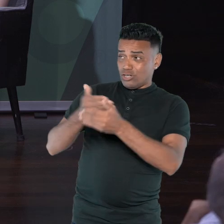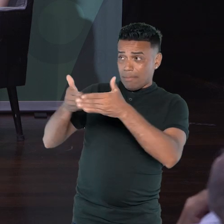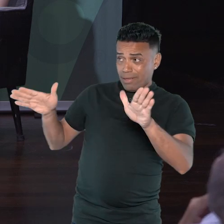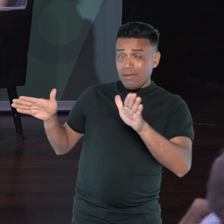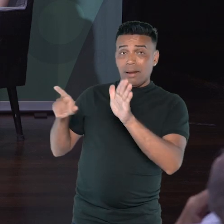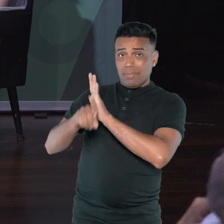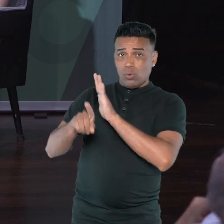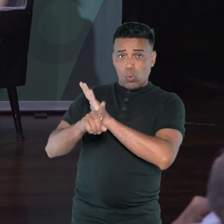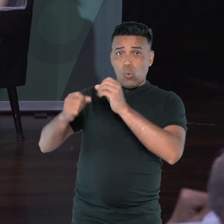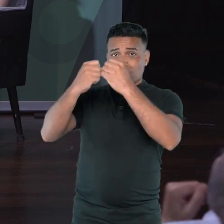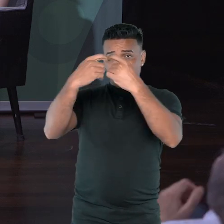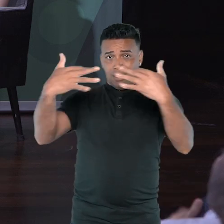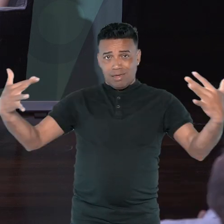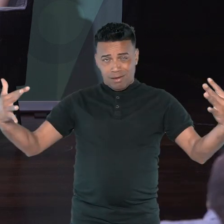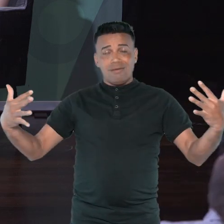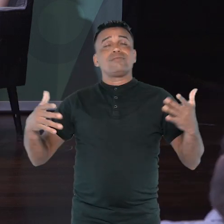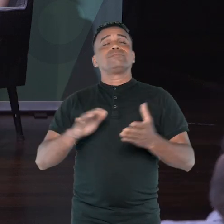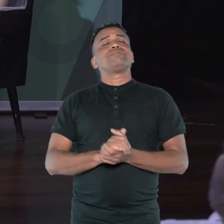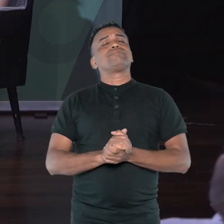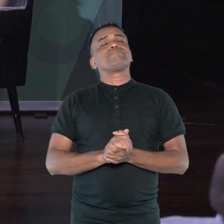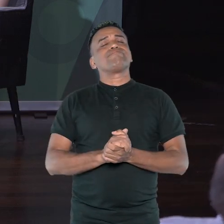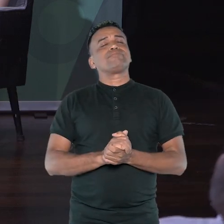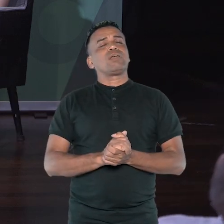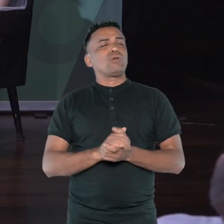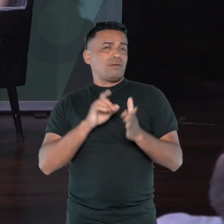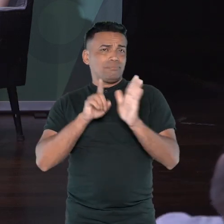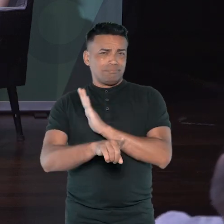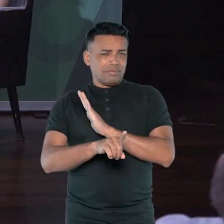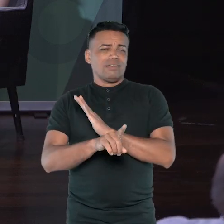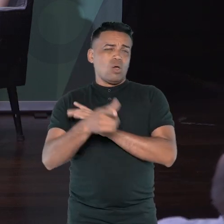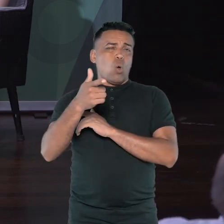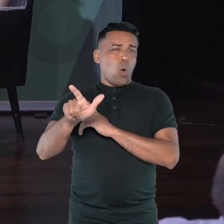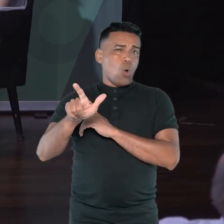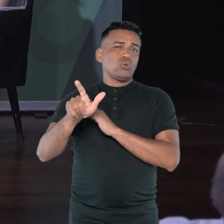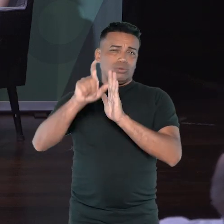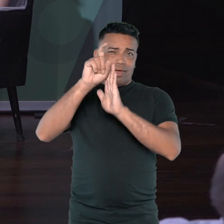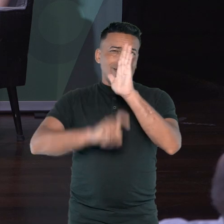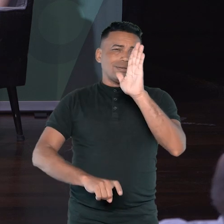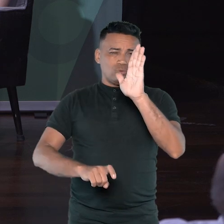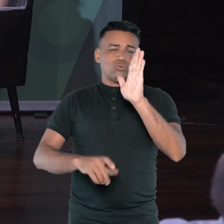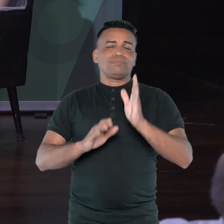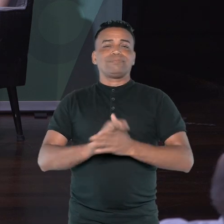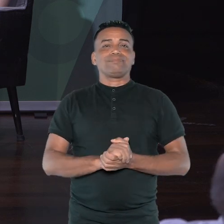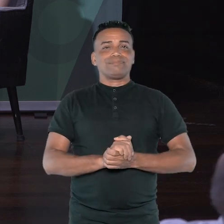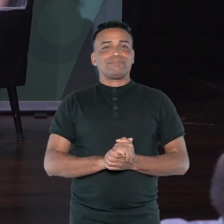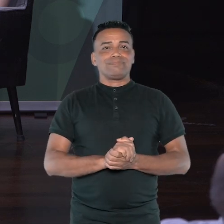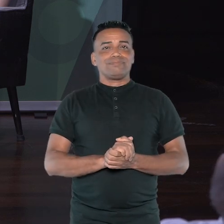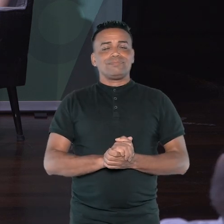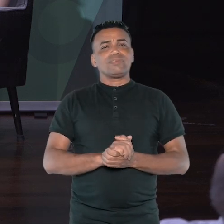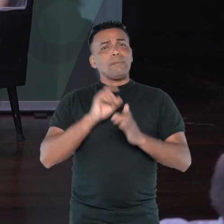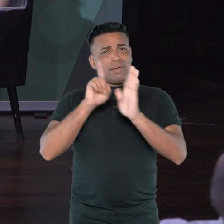eu queria só ler, se me permite, um outro pequeno trecho, que diz assim: